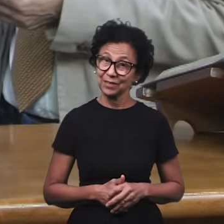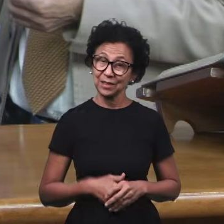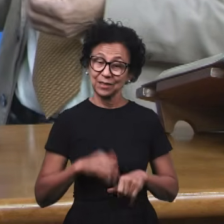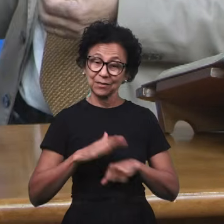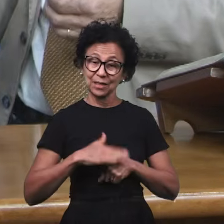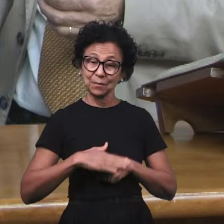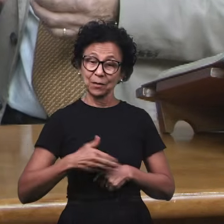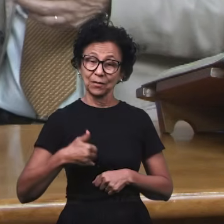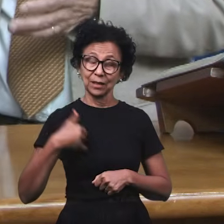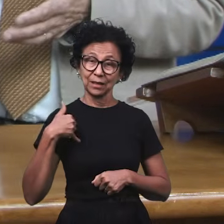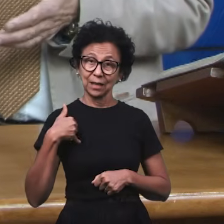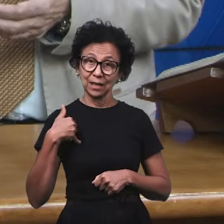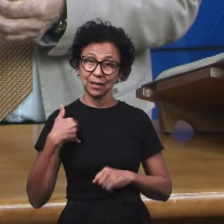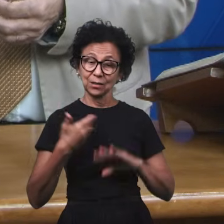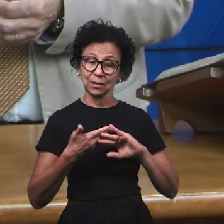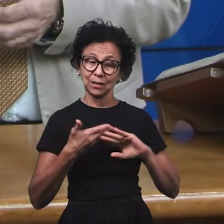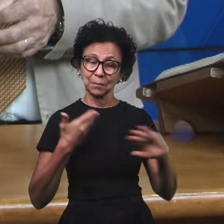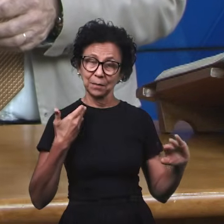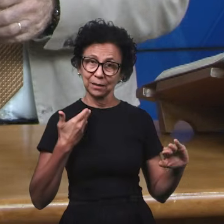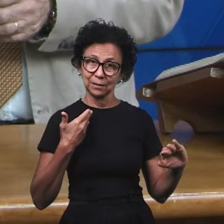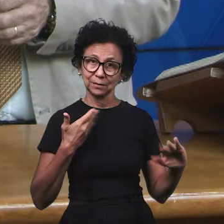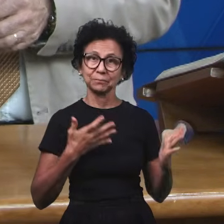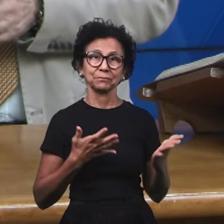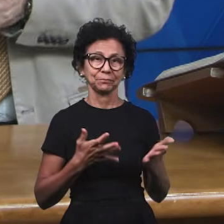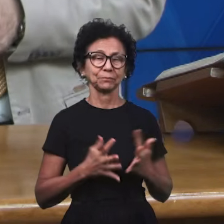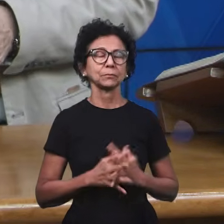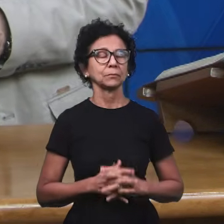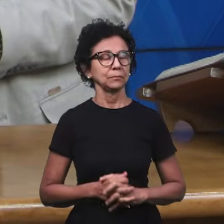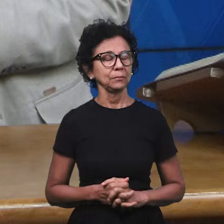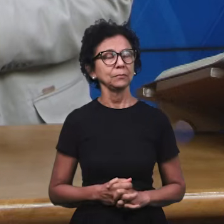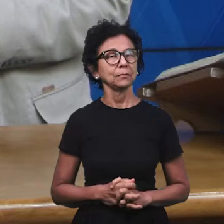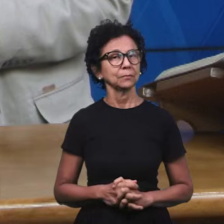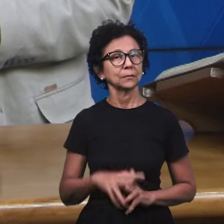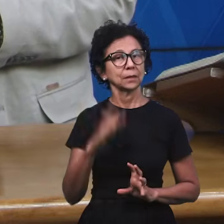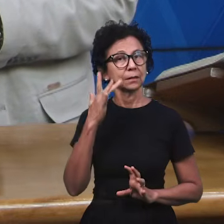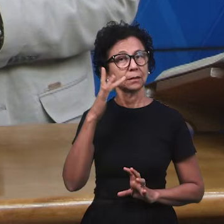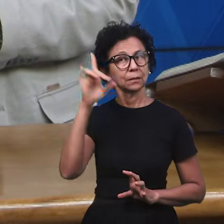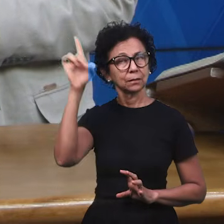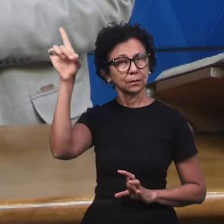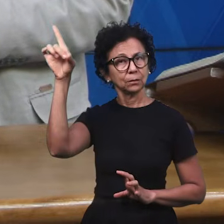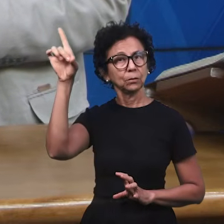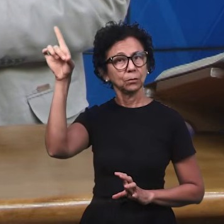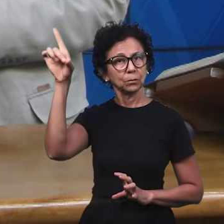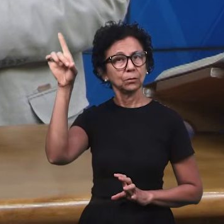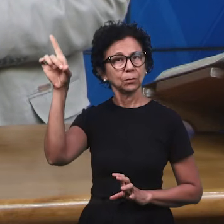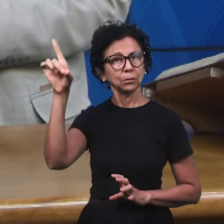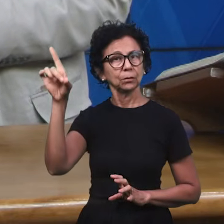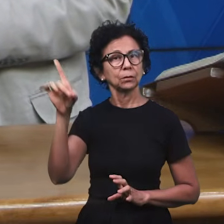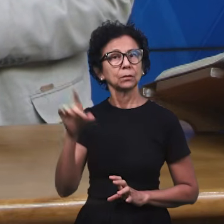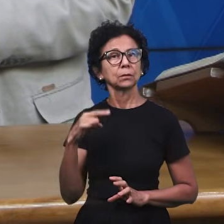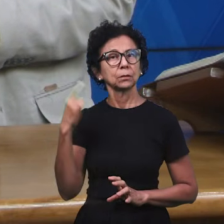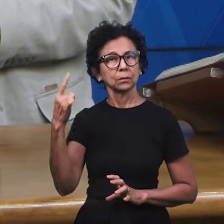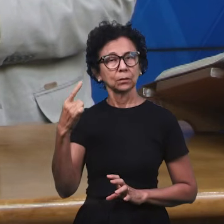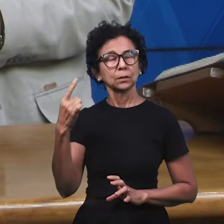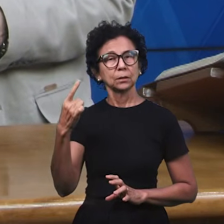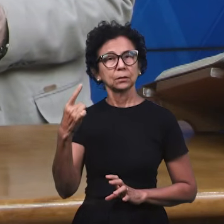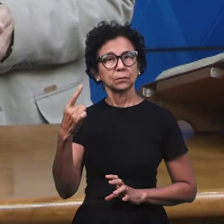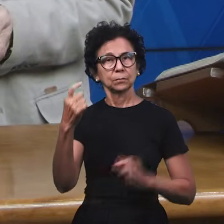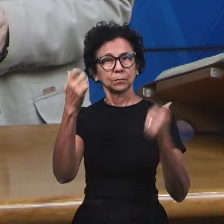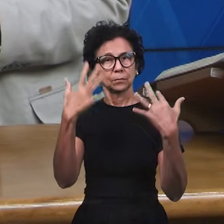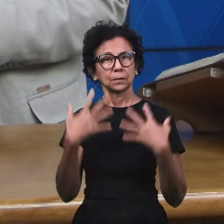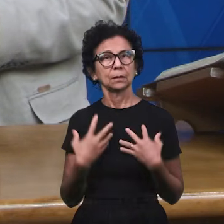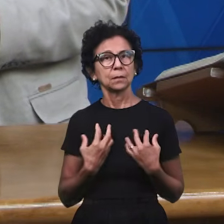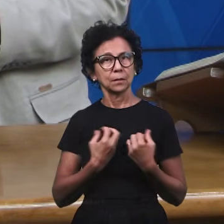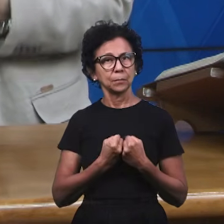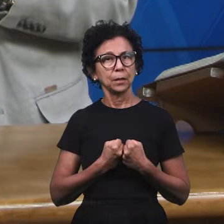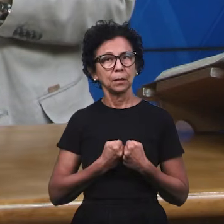Senhor e aparta-te do mal. Então, é no temor ao Senhor que nós vamos receber as bênçãos, porque a